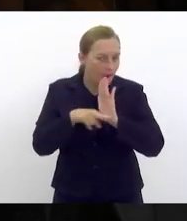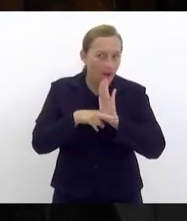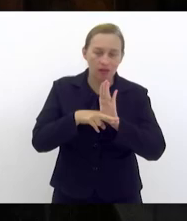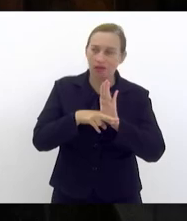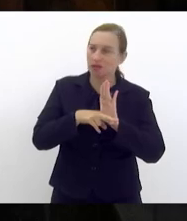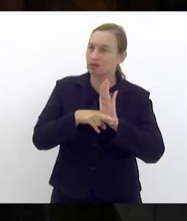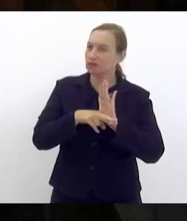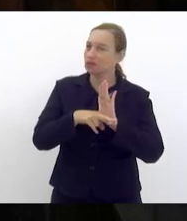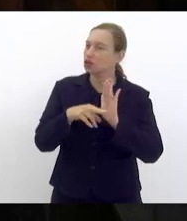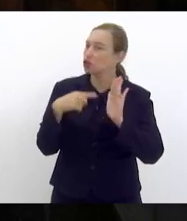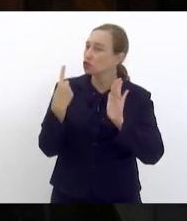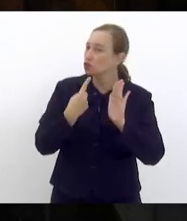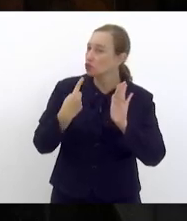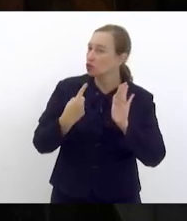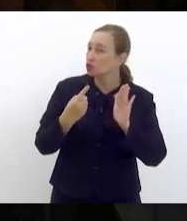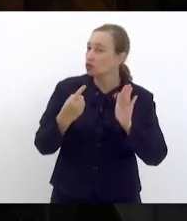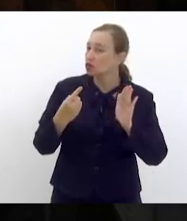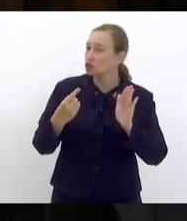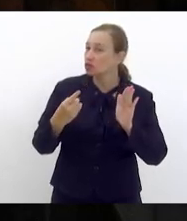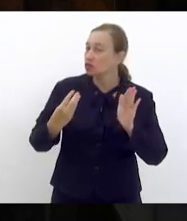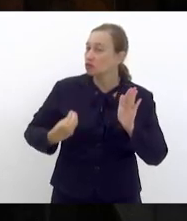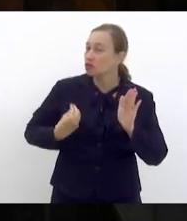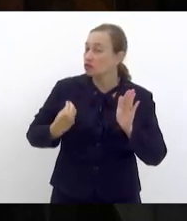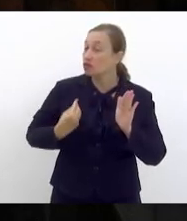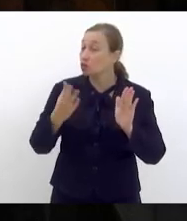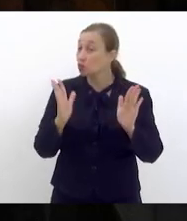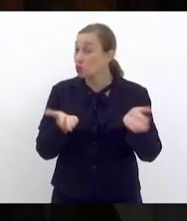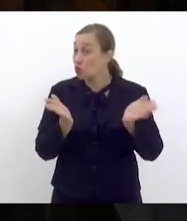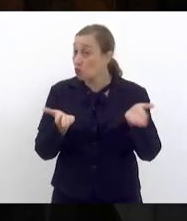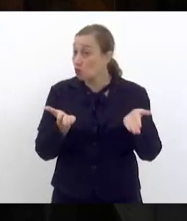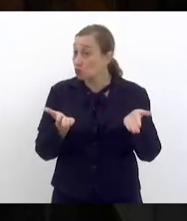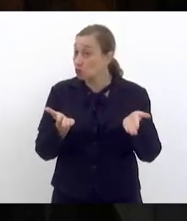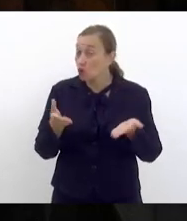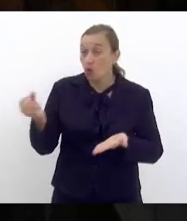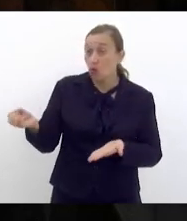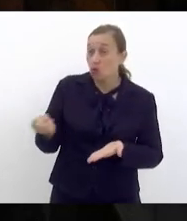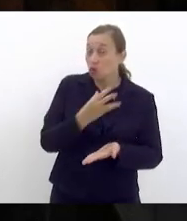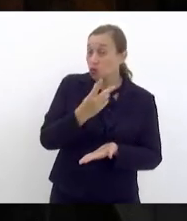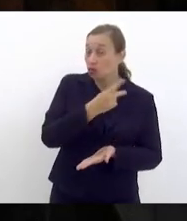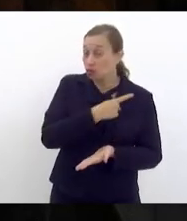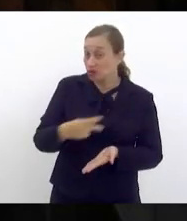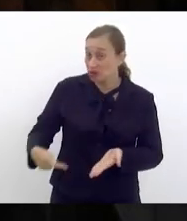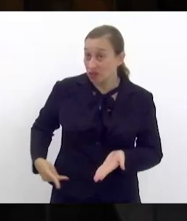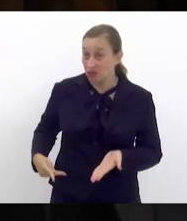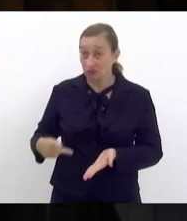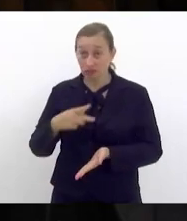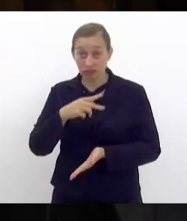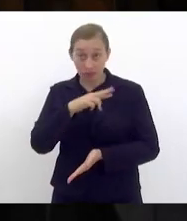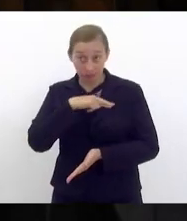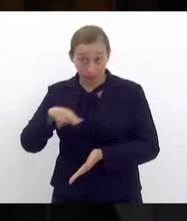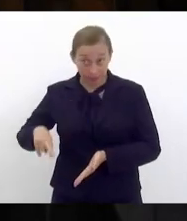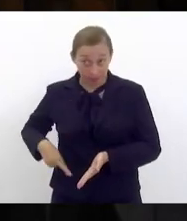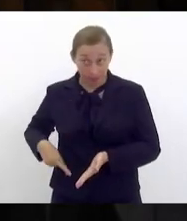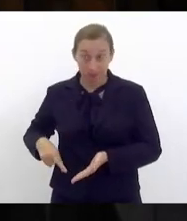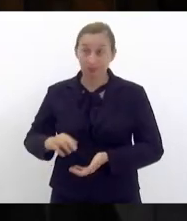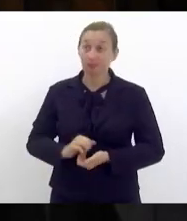que estamos vivendo hoje. O novo presidente da República